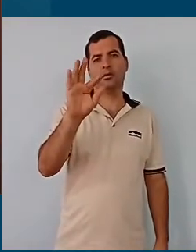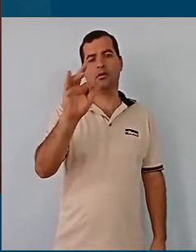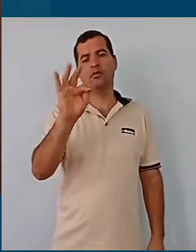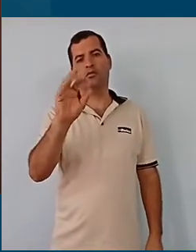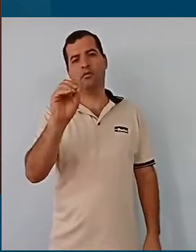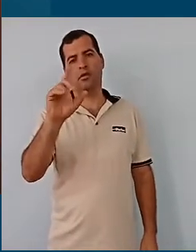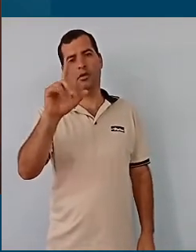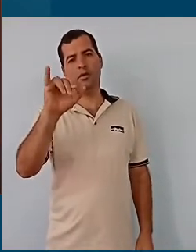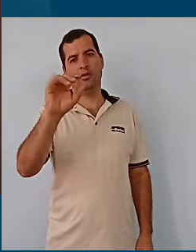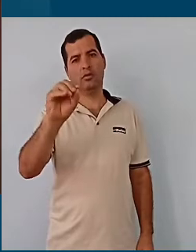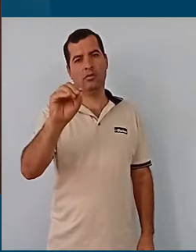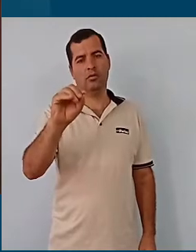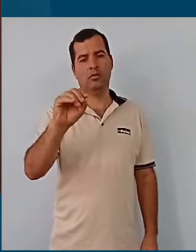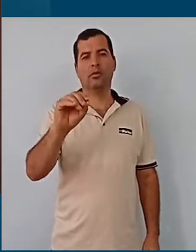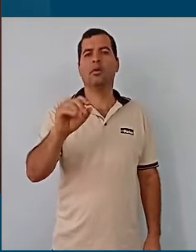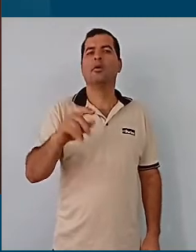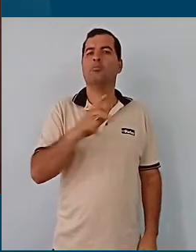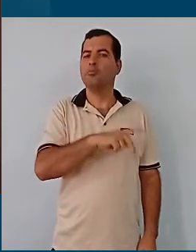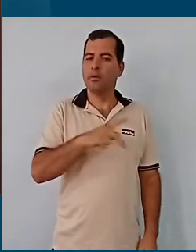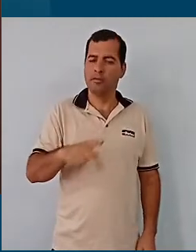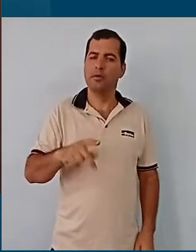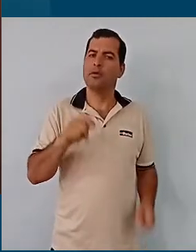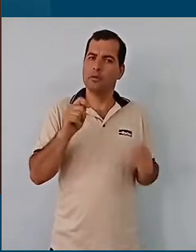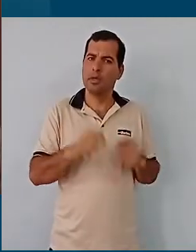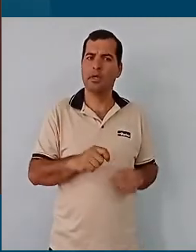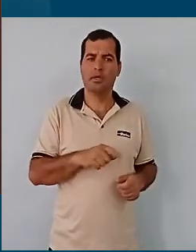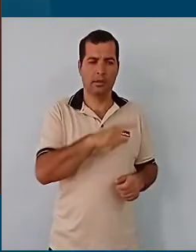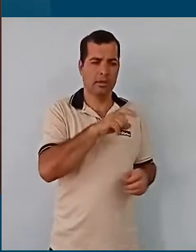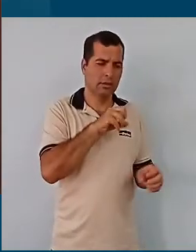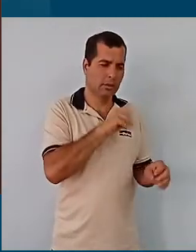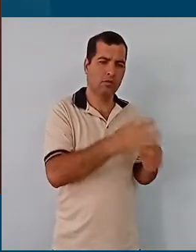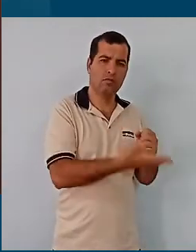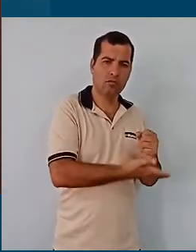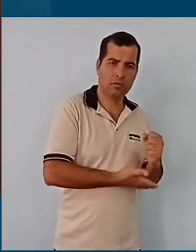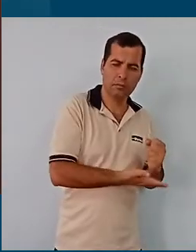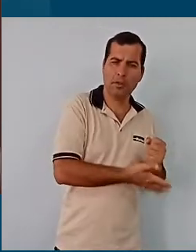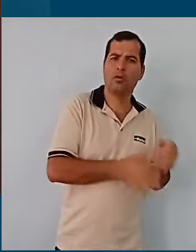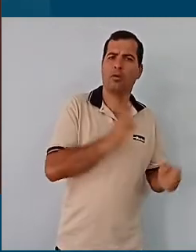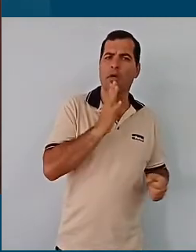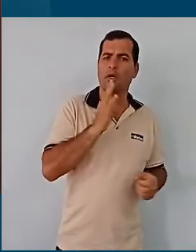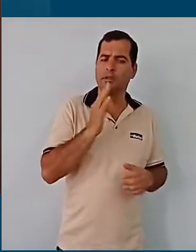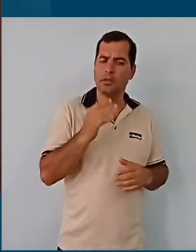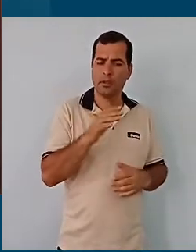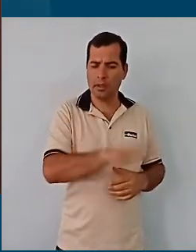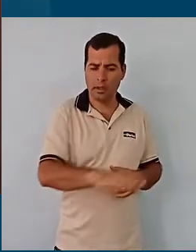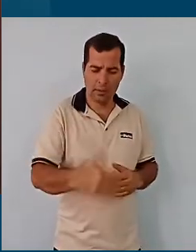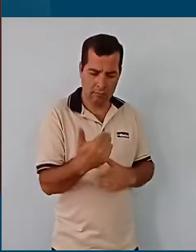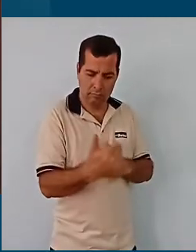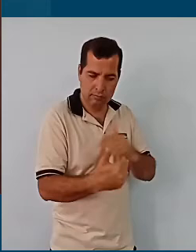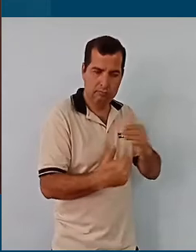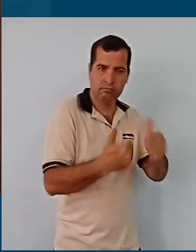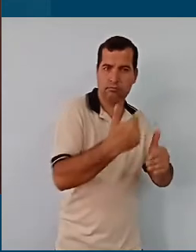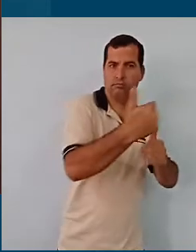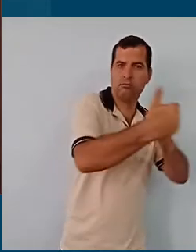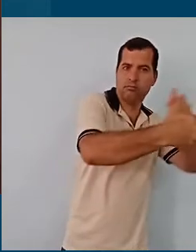estratégia para o professor lá do ensino fundamental conhecer o percurso da criança, Por isso, o portfólio ele precisa considerar o